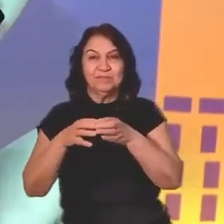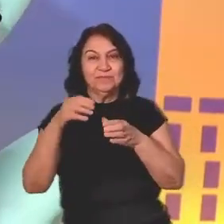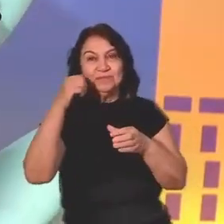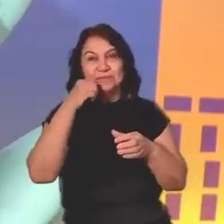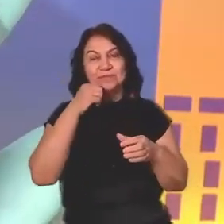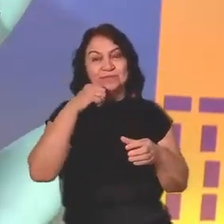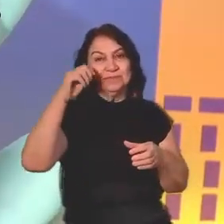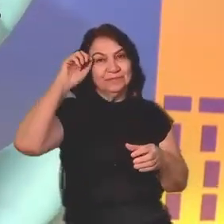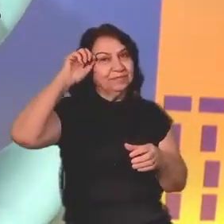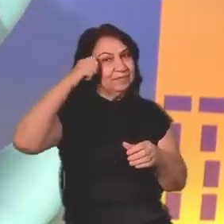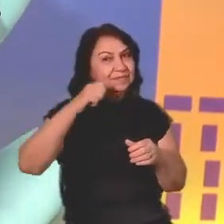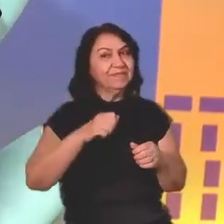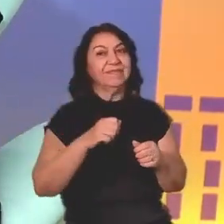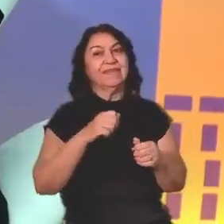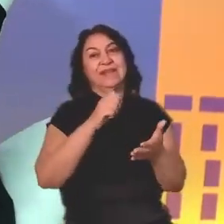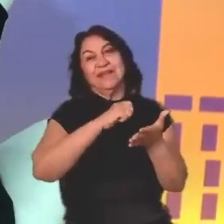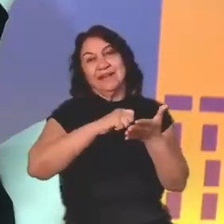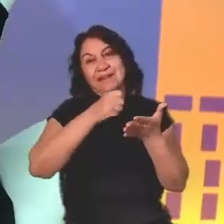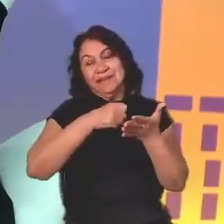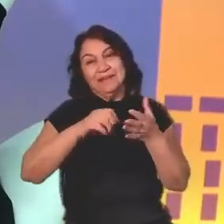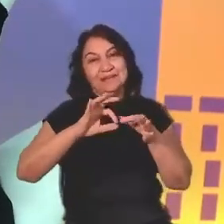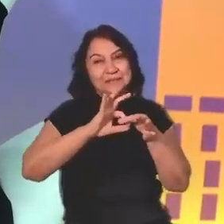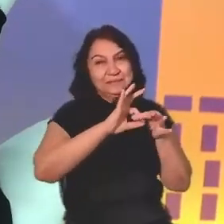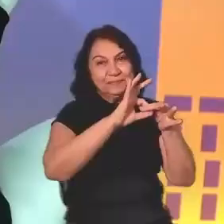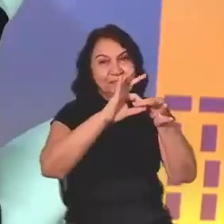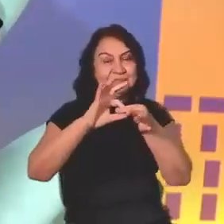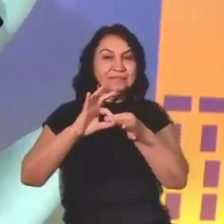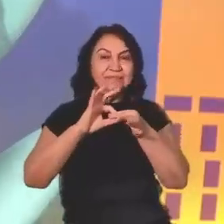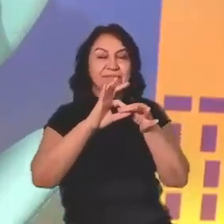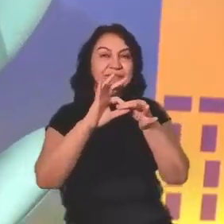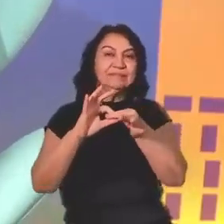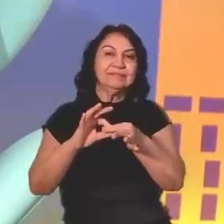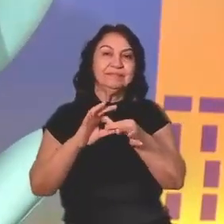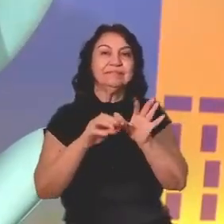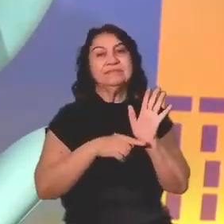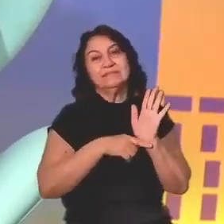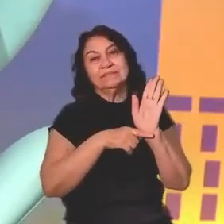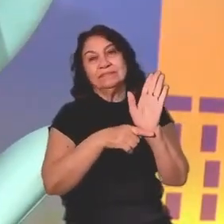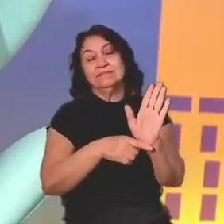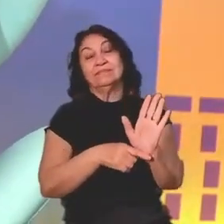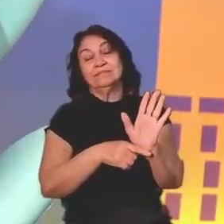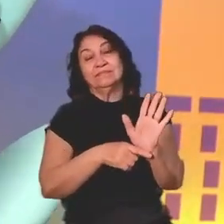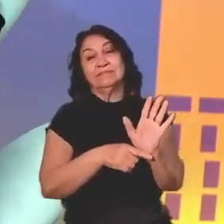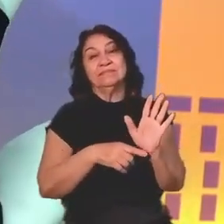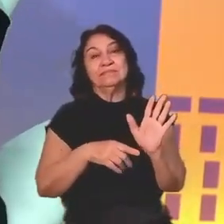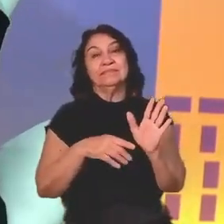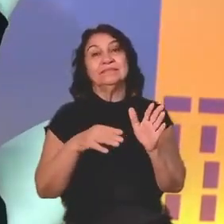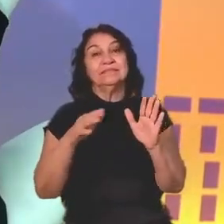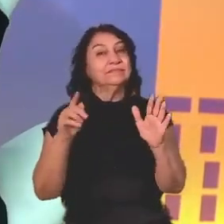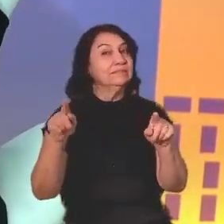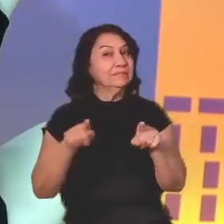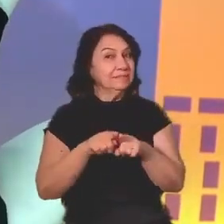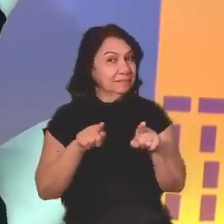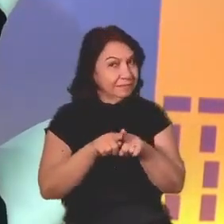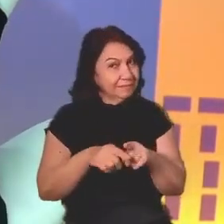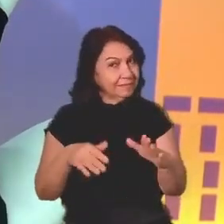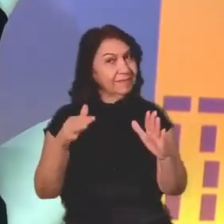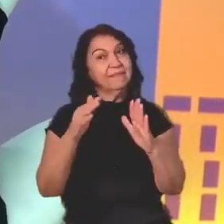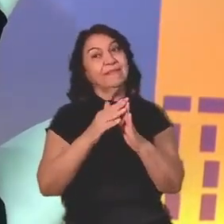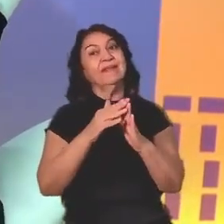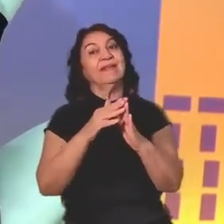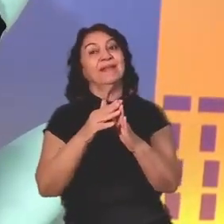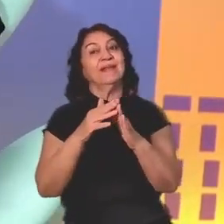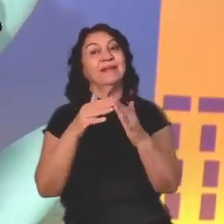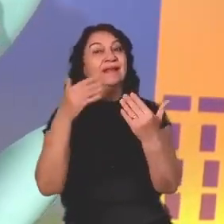negras, escritoras, e se unirem para ajudar. E nas escolas,